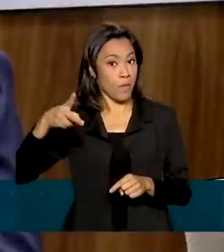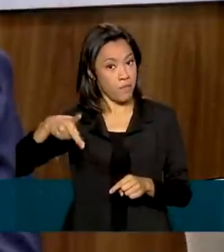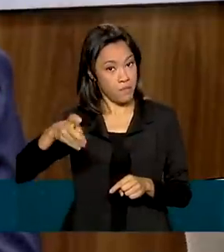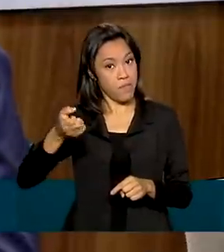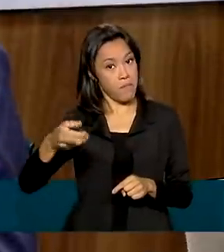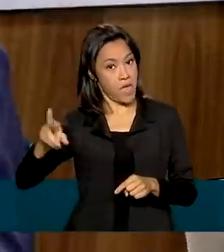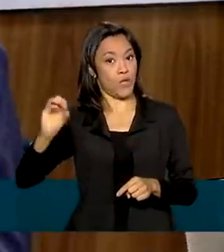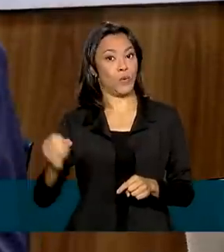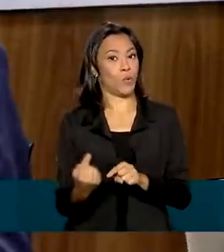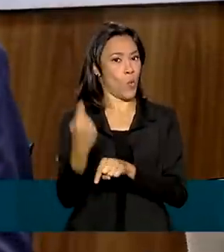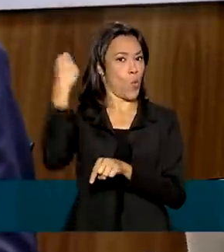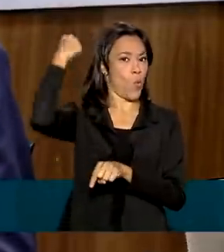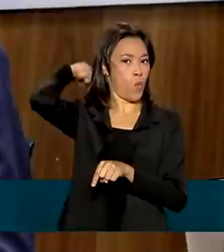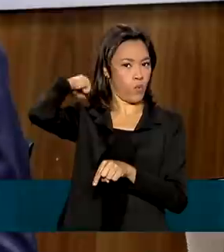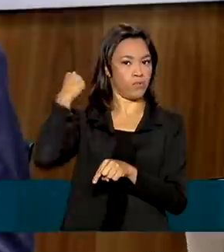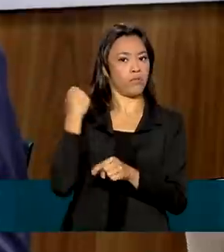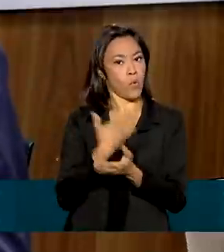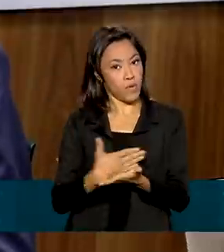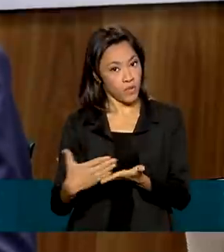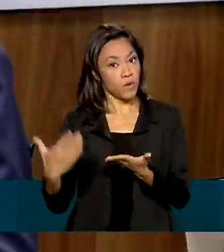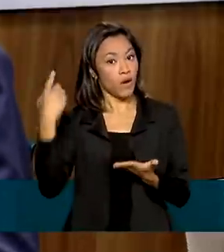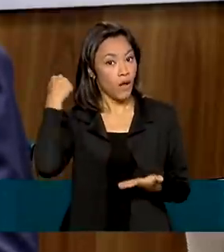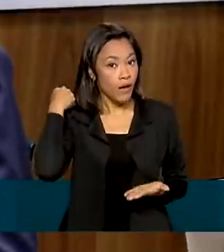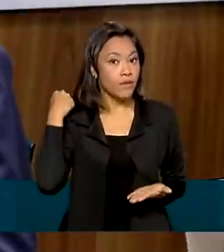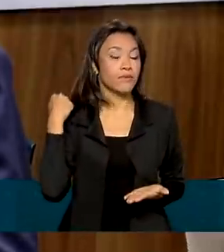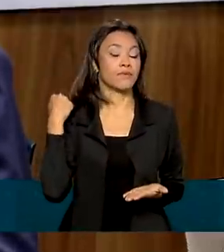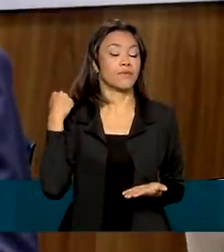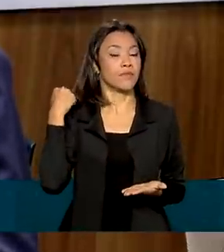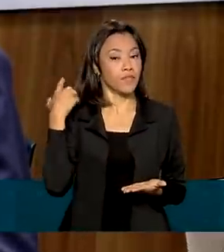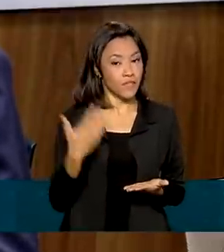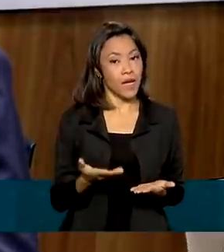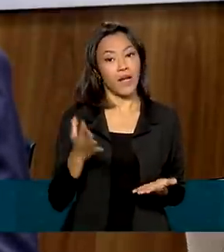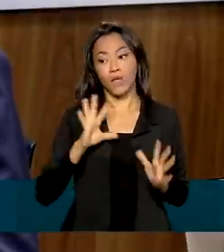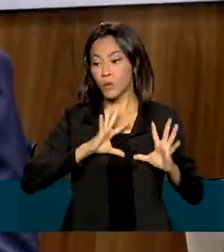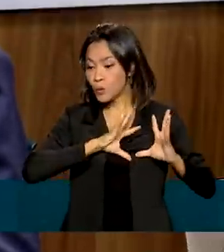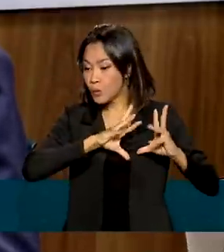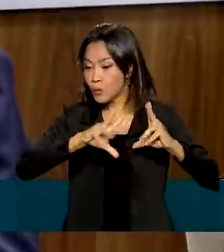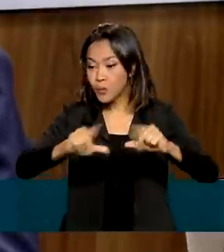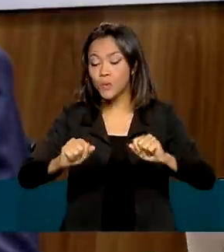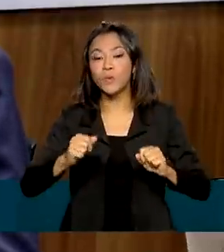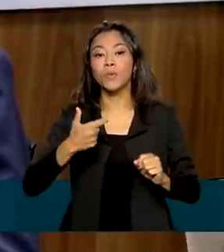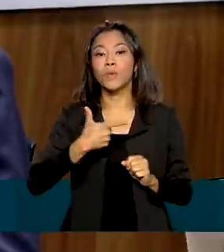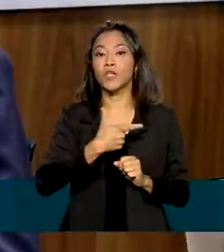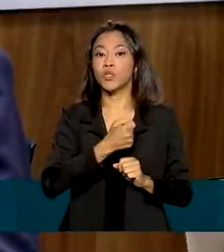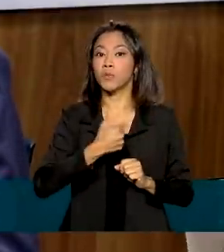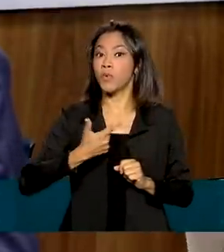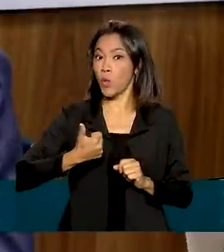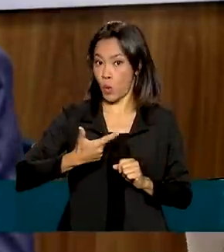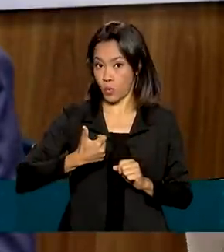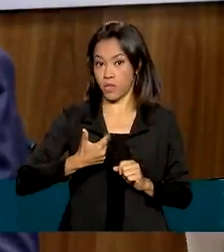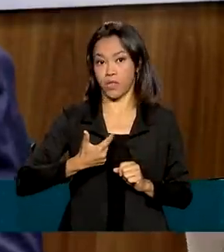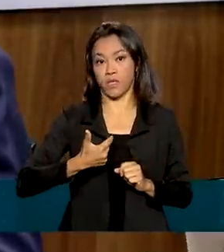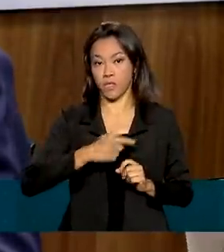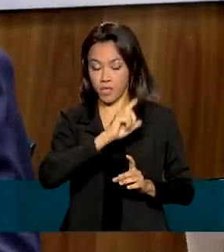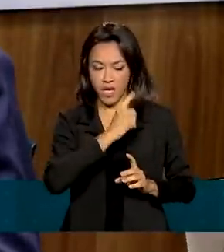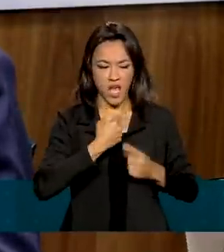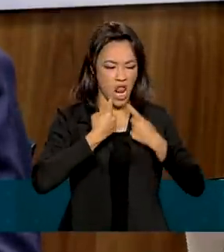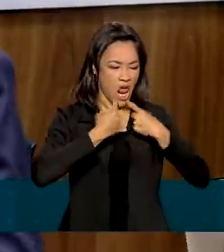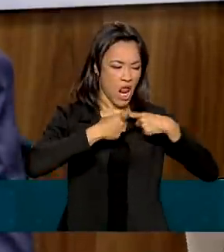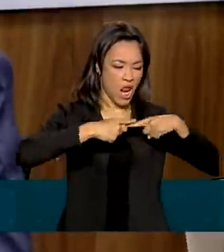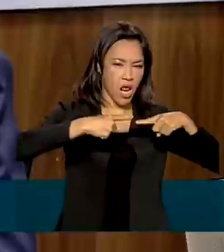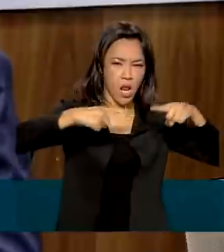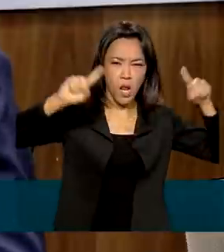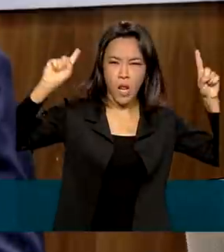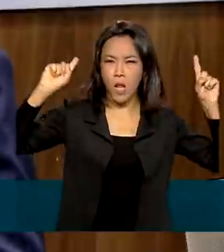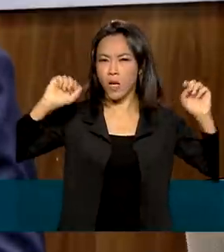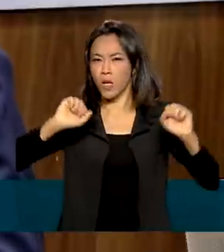bem já era para ter terminado a obra física total em 2012 dado a muita denúncia de